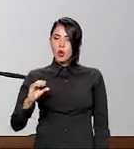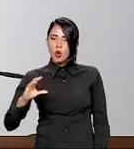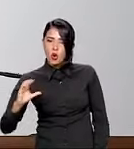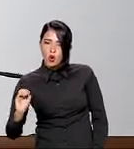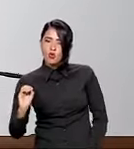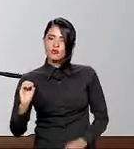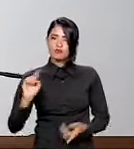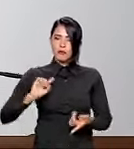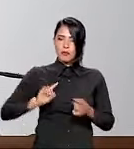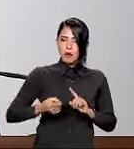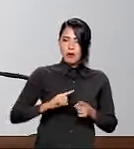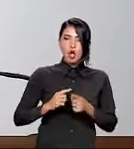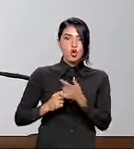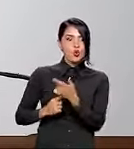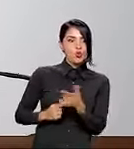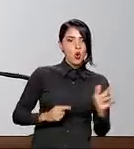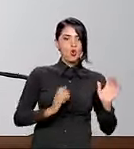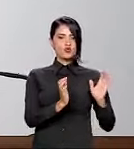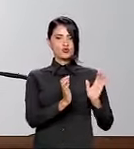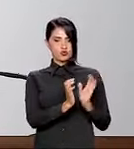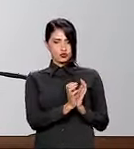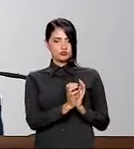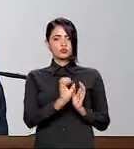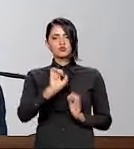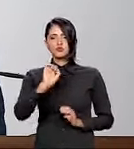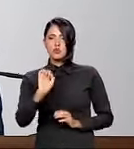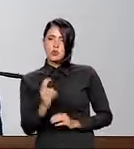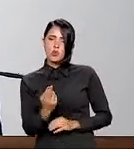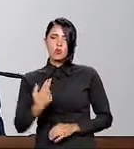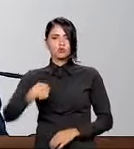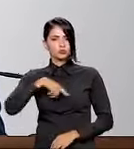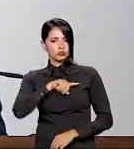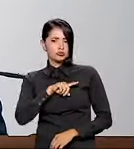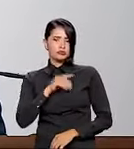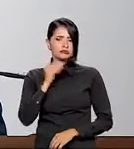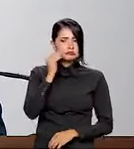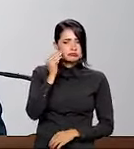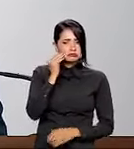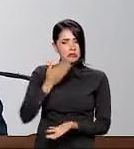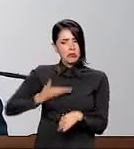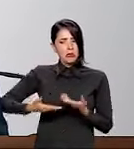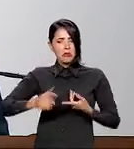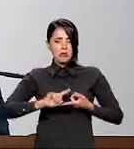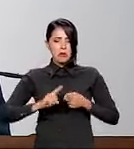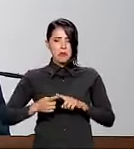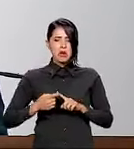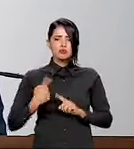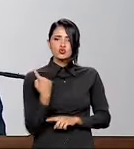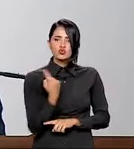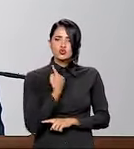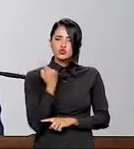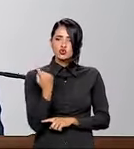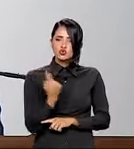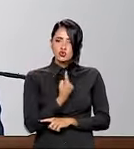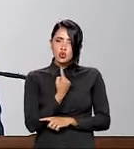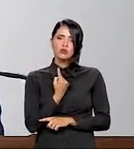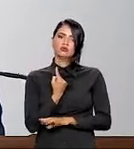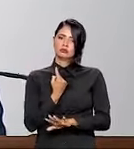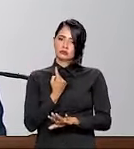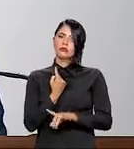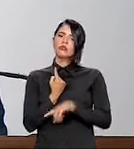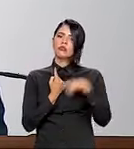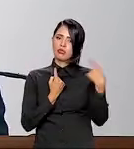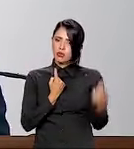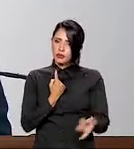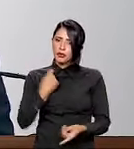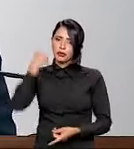outro bloco, ou se nós vamos tentar ficar negociando sozinho depois da experiência que